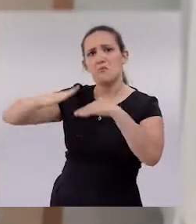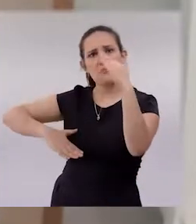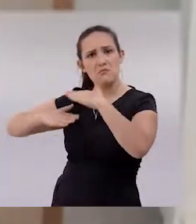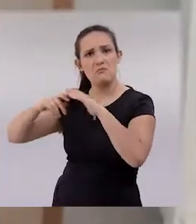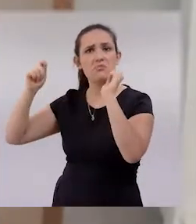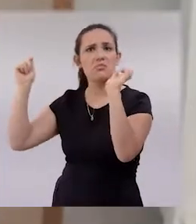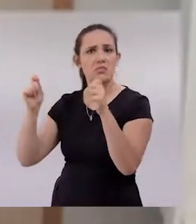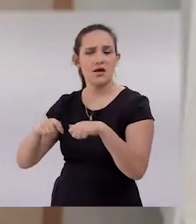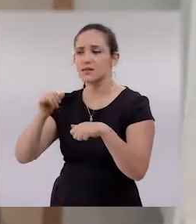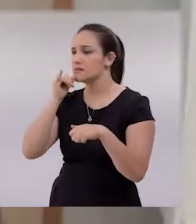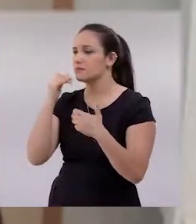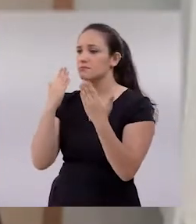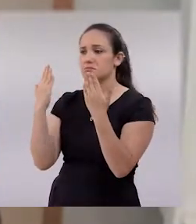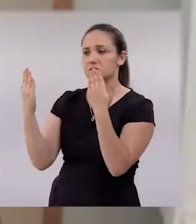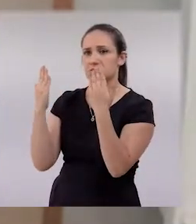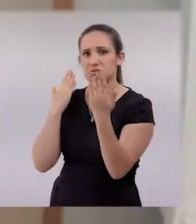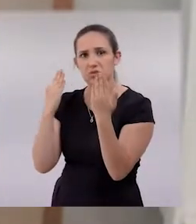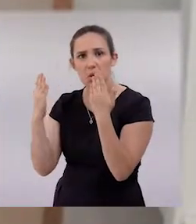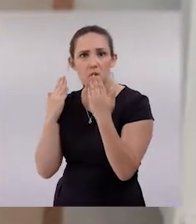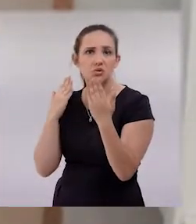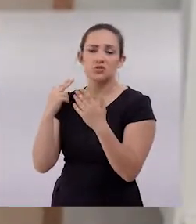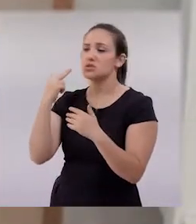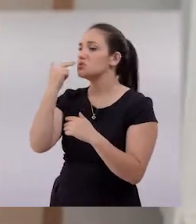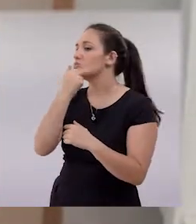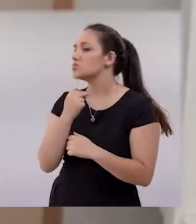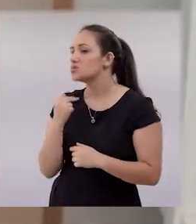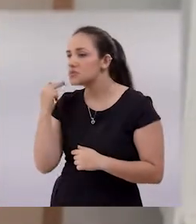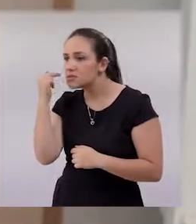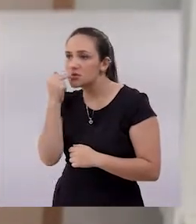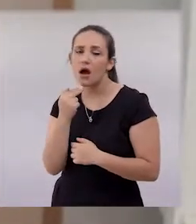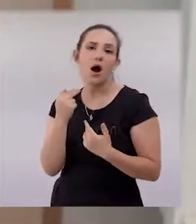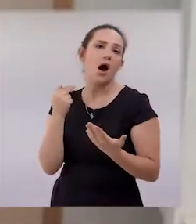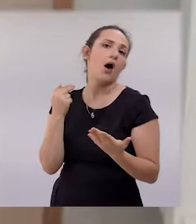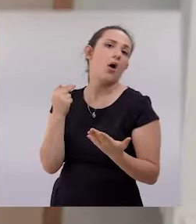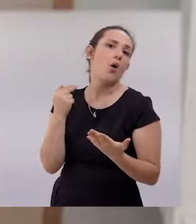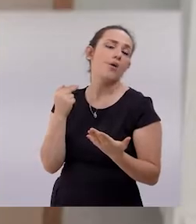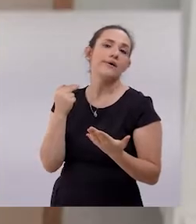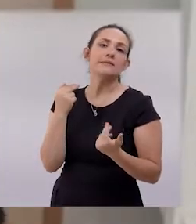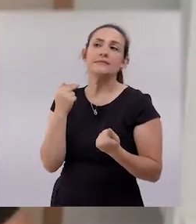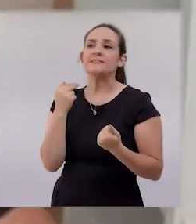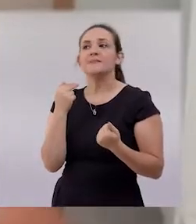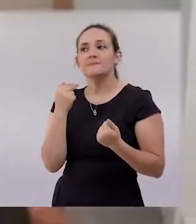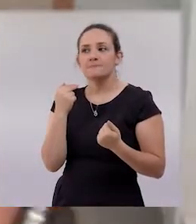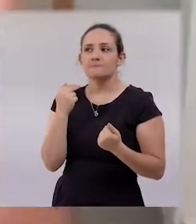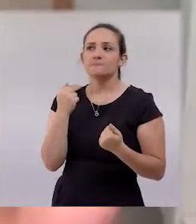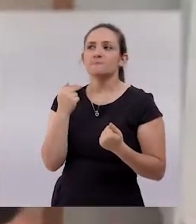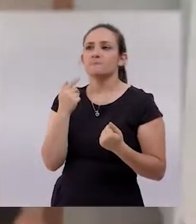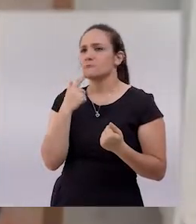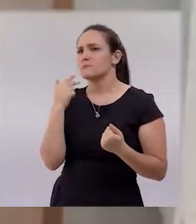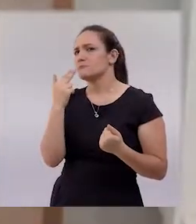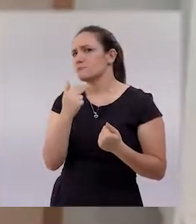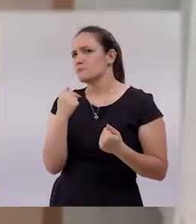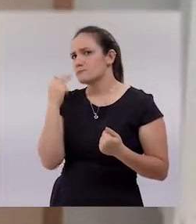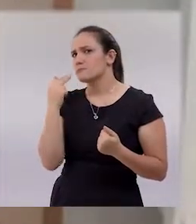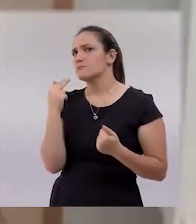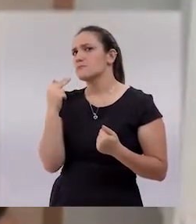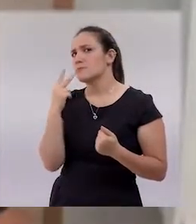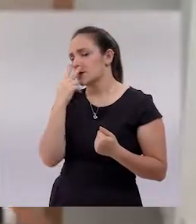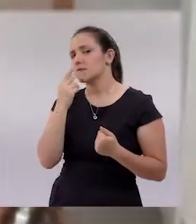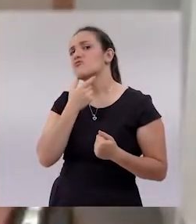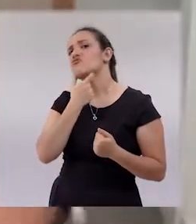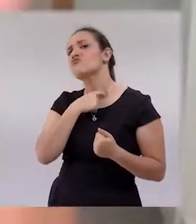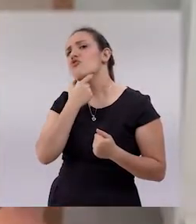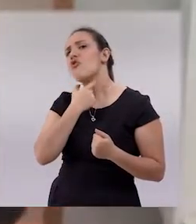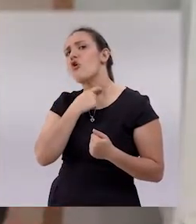de outras profissões da saúde, psicologia, nutrição, né, algumas de